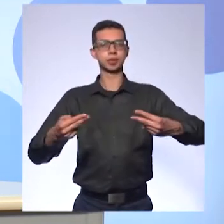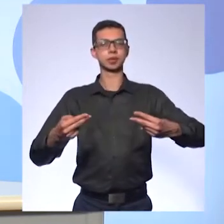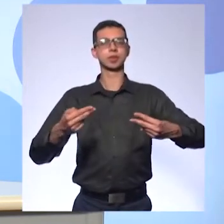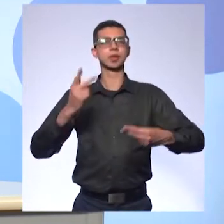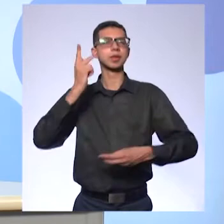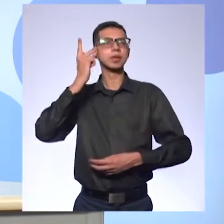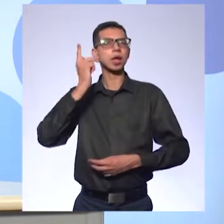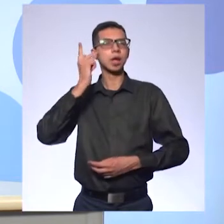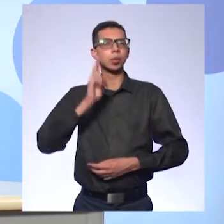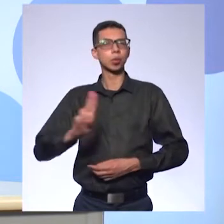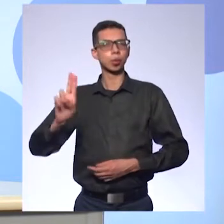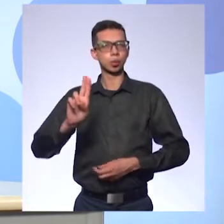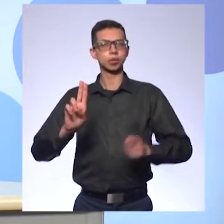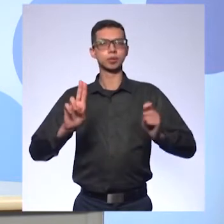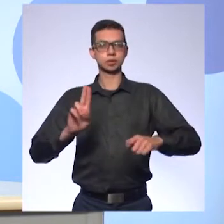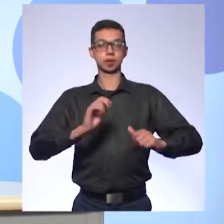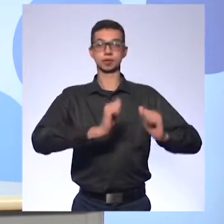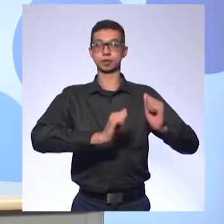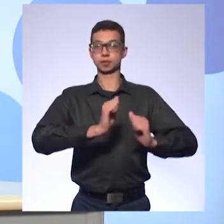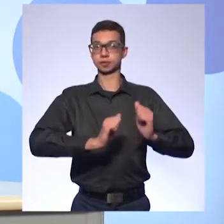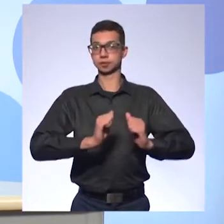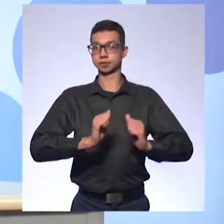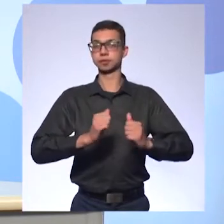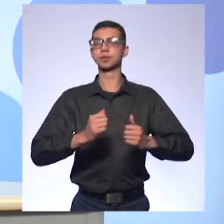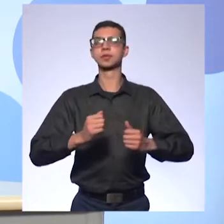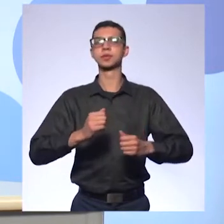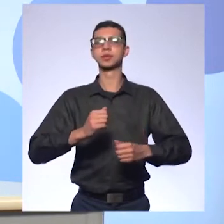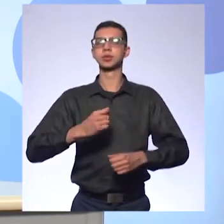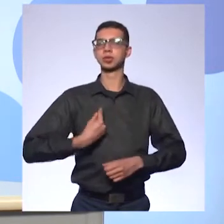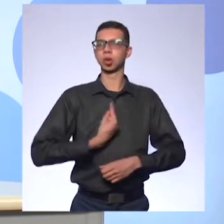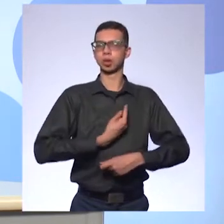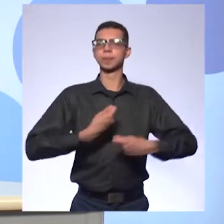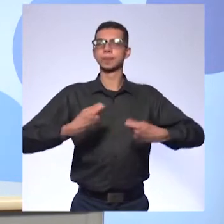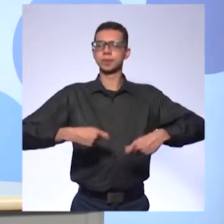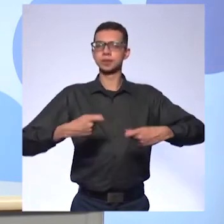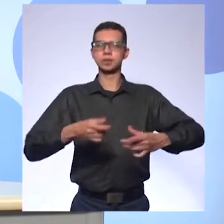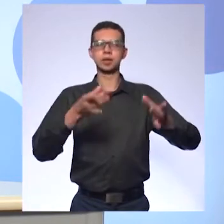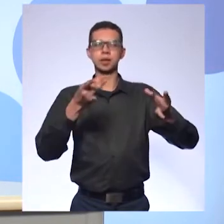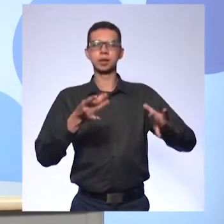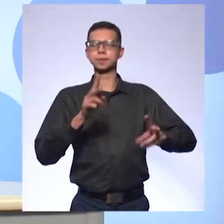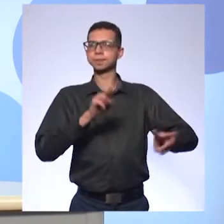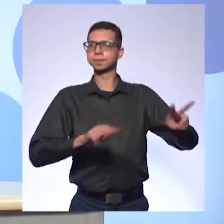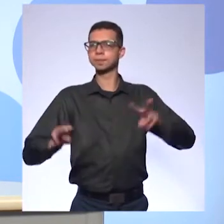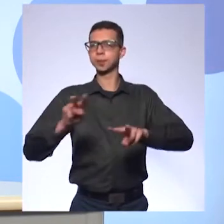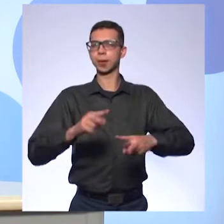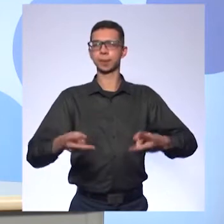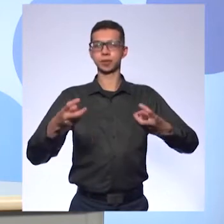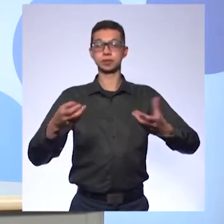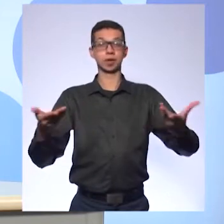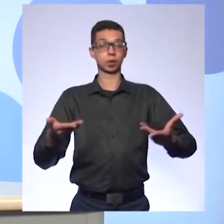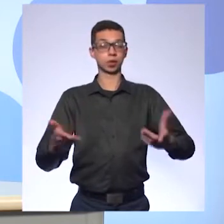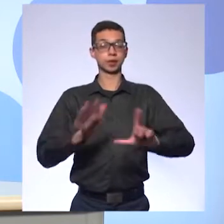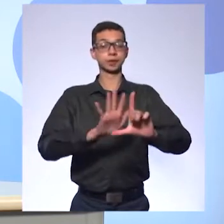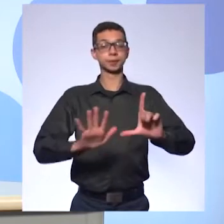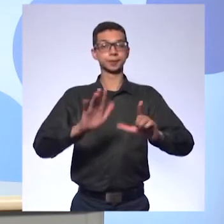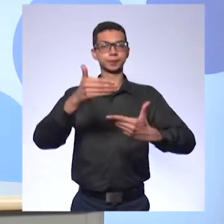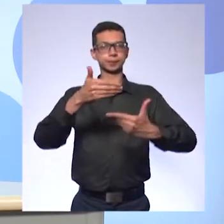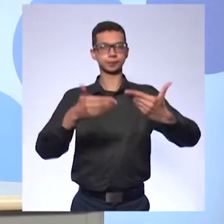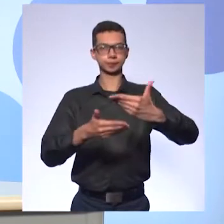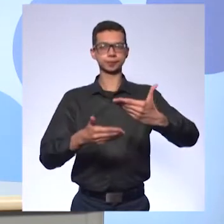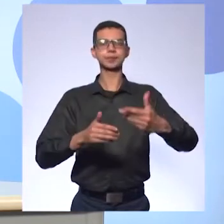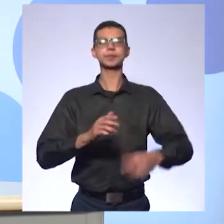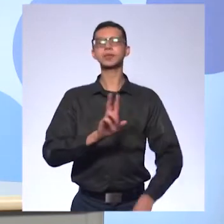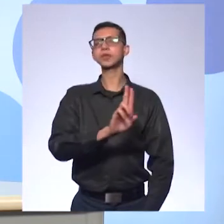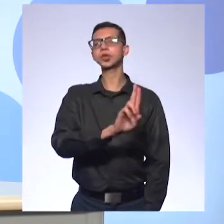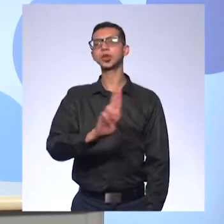na indústria, nós precisamos ter esse olhar um pouquinho apurado. Nós vamos ter um slide agora que ele tem um fluxograma, e ele é um